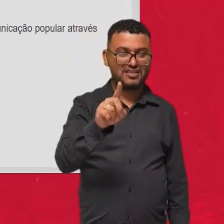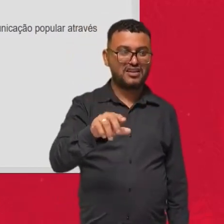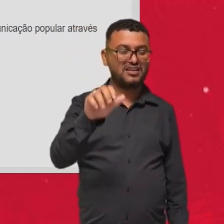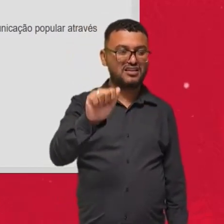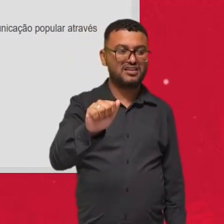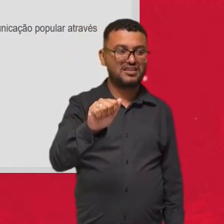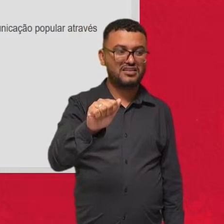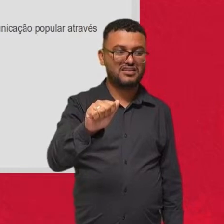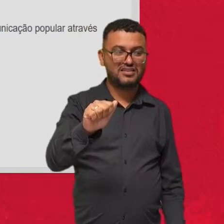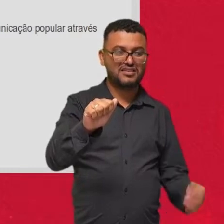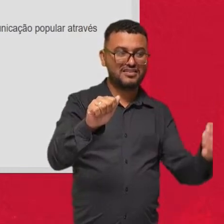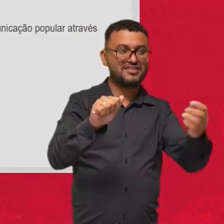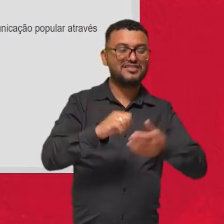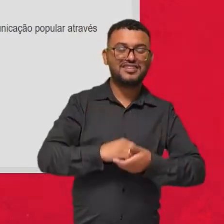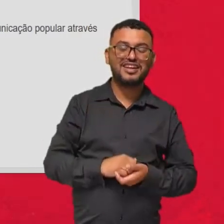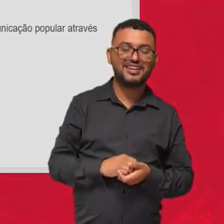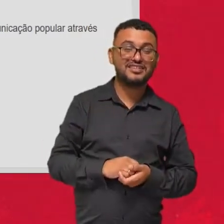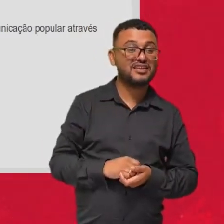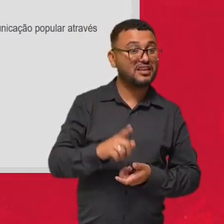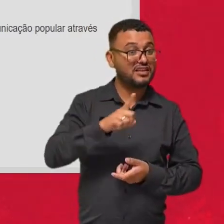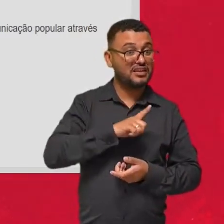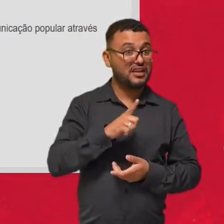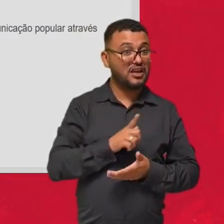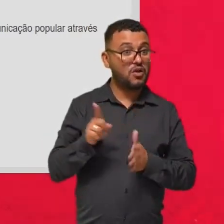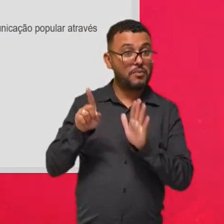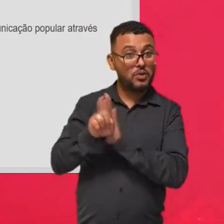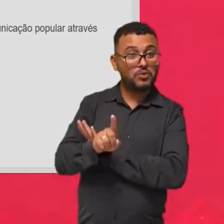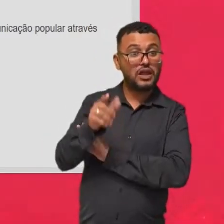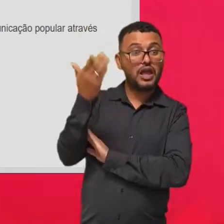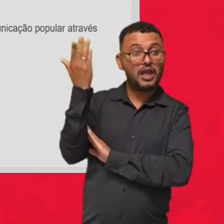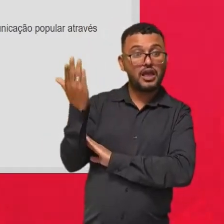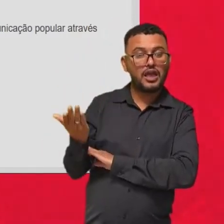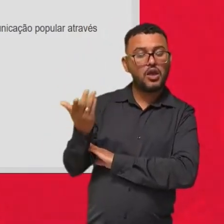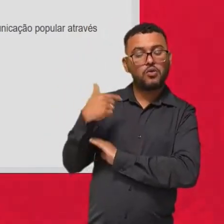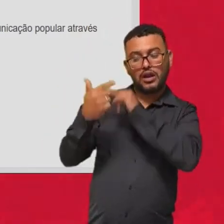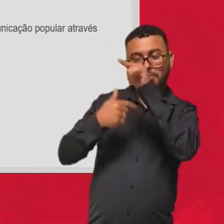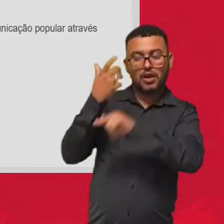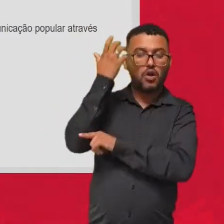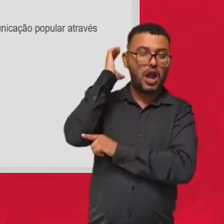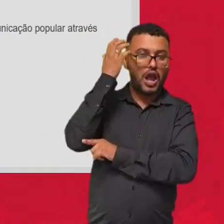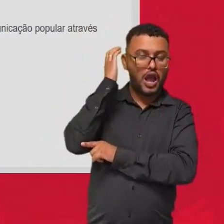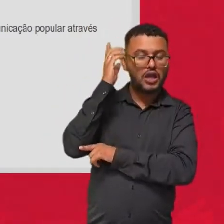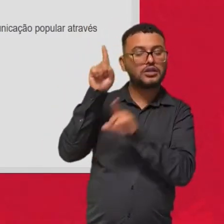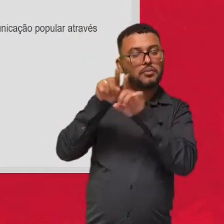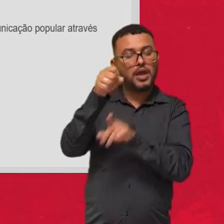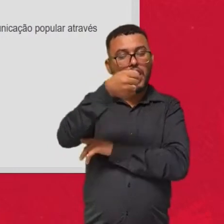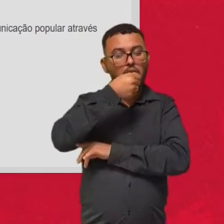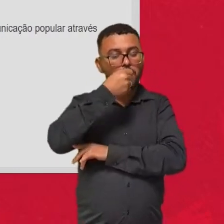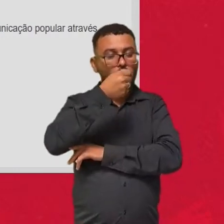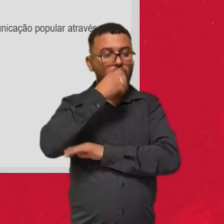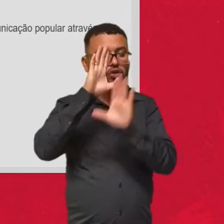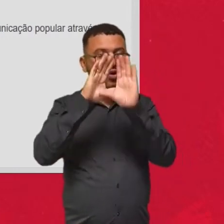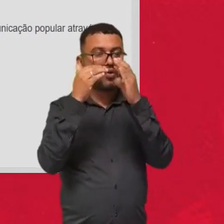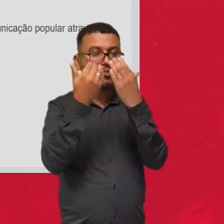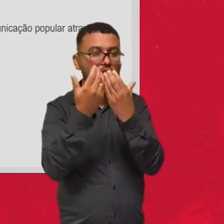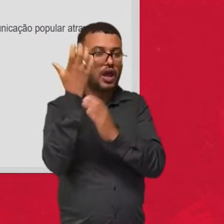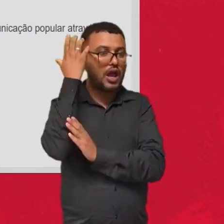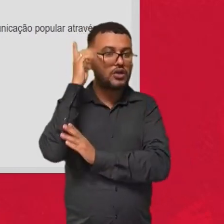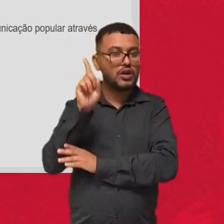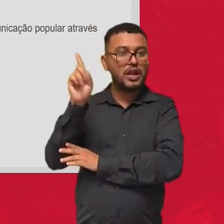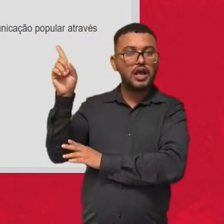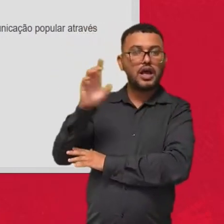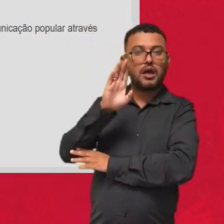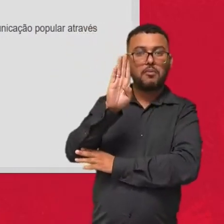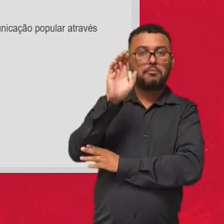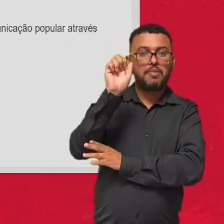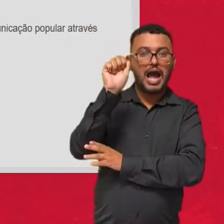para o Jorge Duarte. Sou radialista, repórter comunitário da rádio Bacanga, FM. E a pergunta